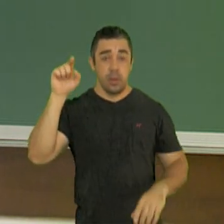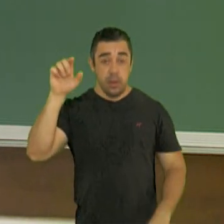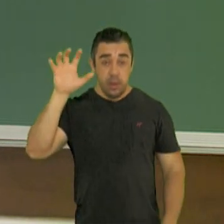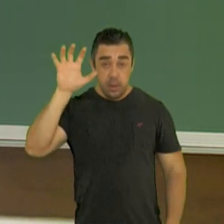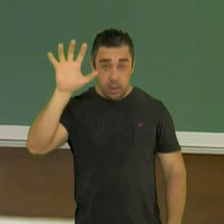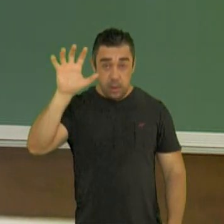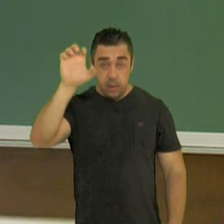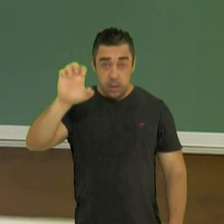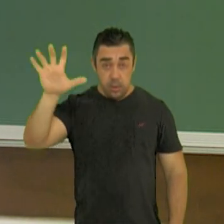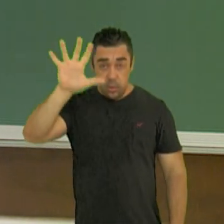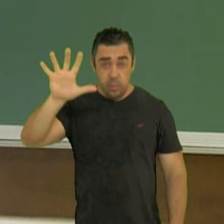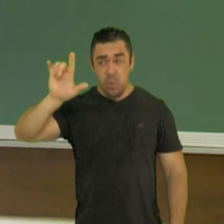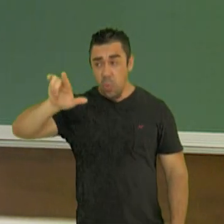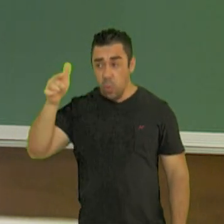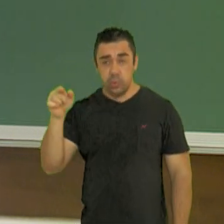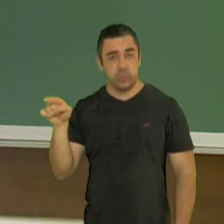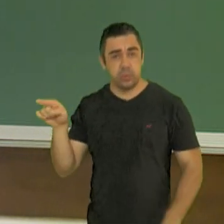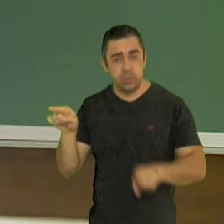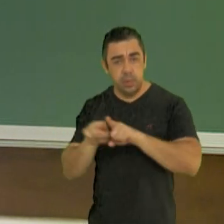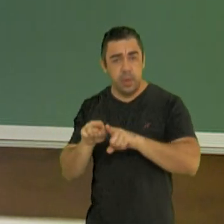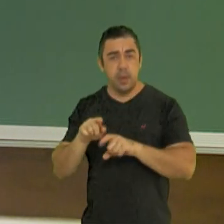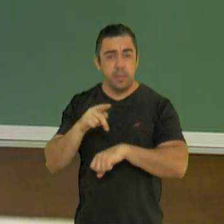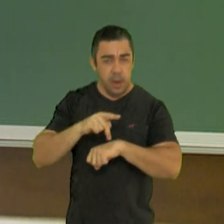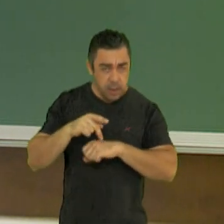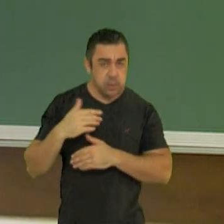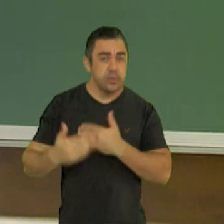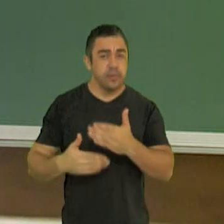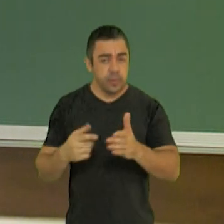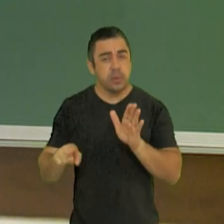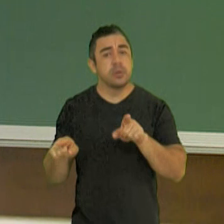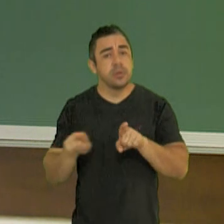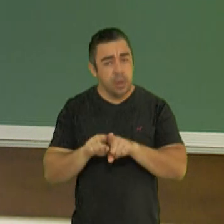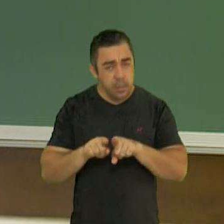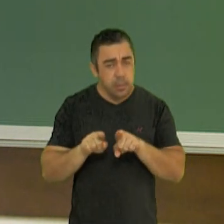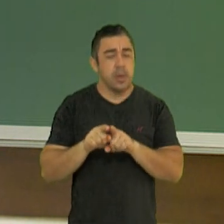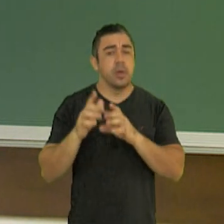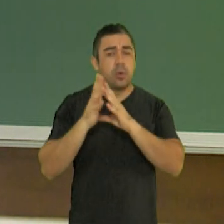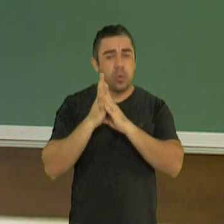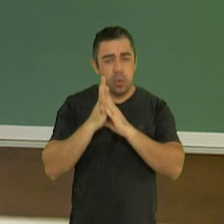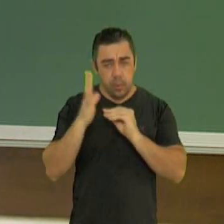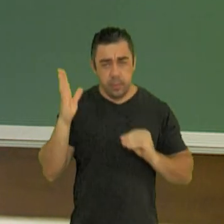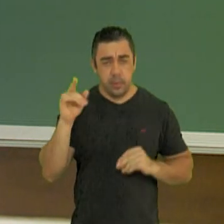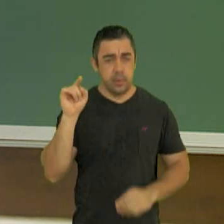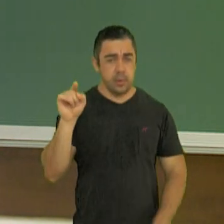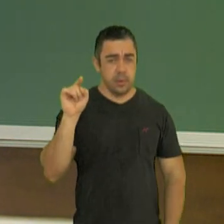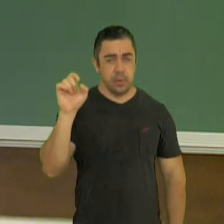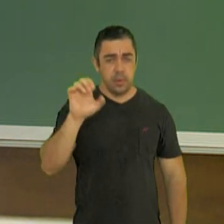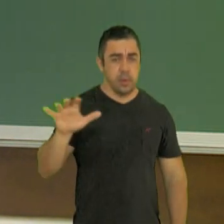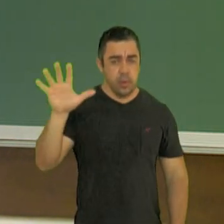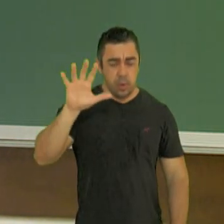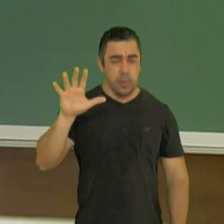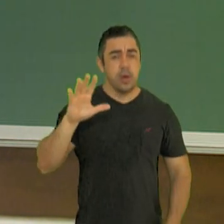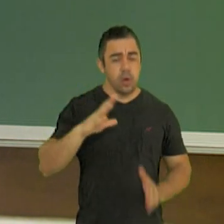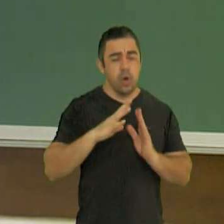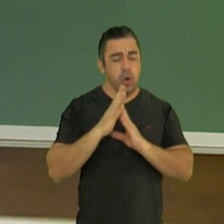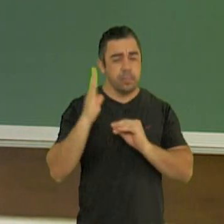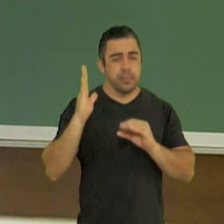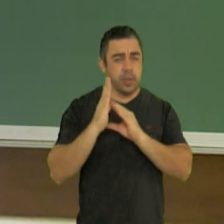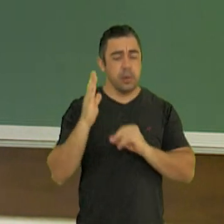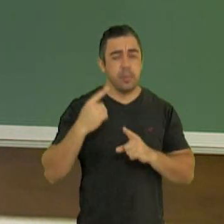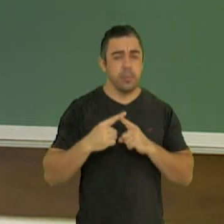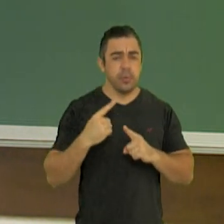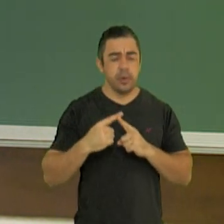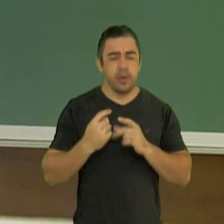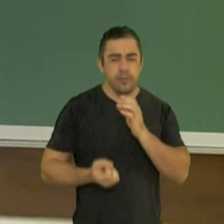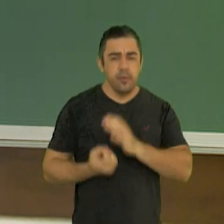Outros continentes do mundo, até países desenvolvidos, também copiam esse modelo europeu, né, pela formação